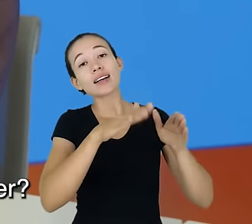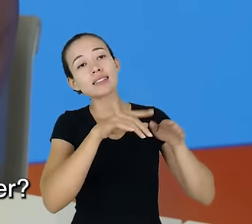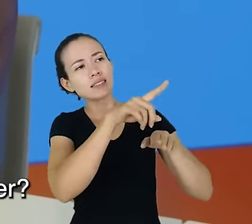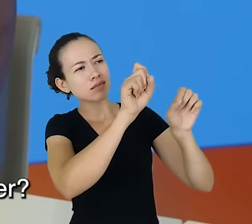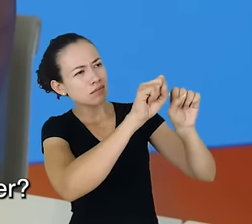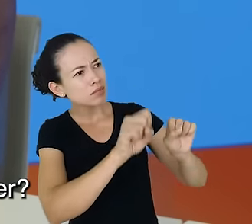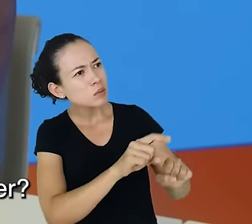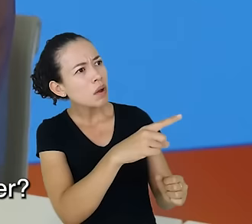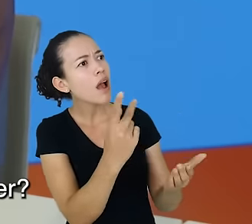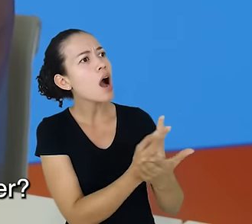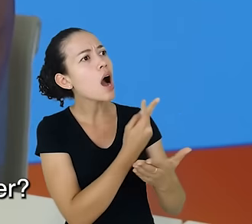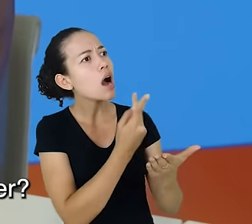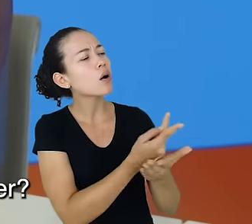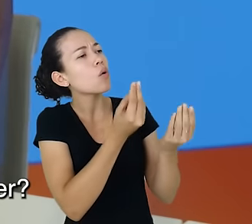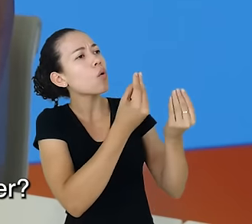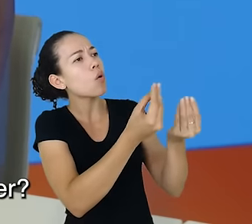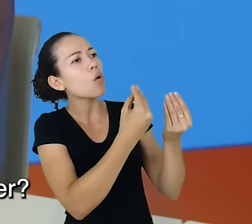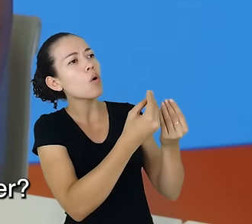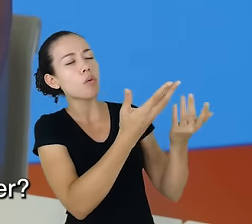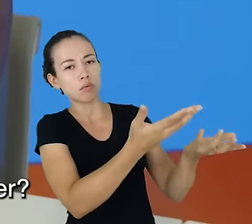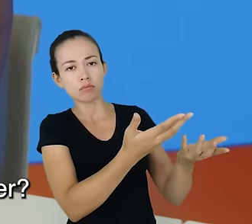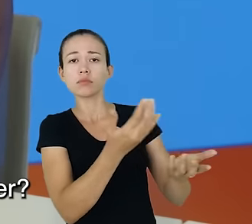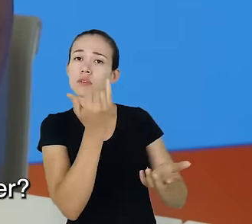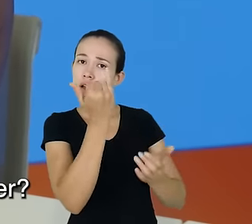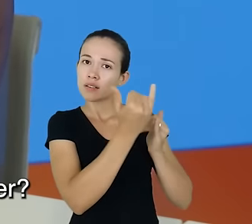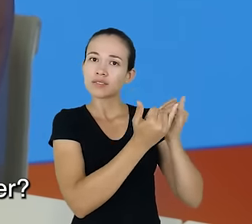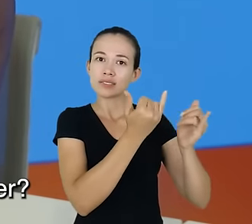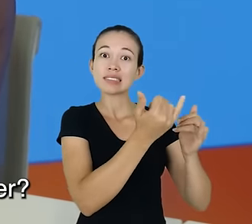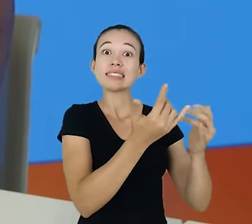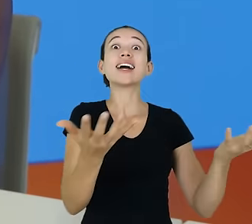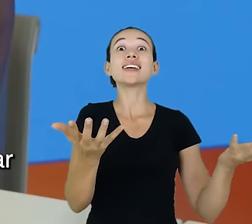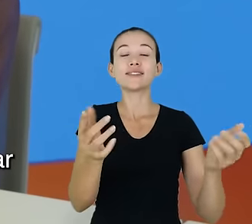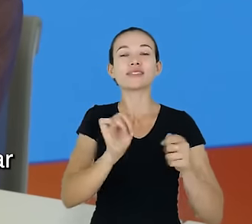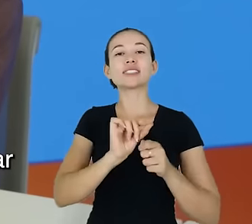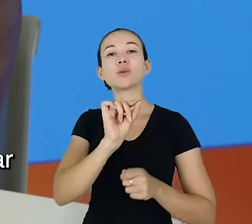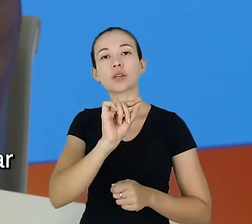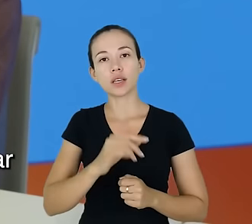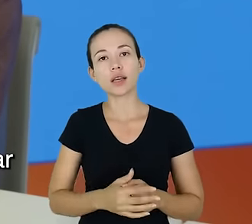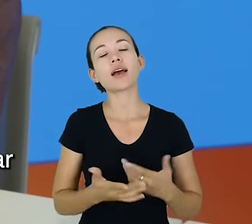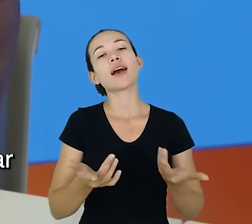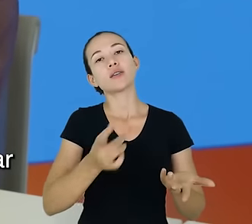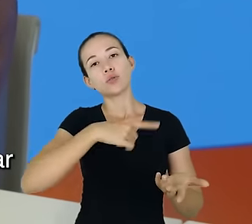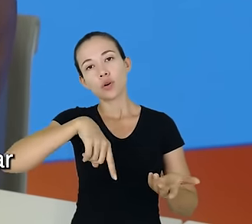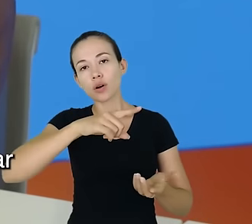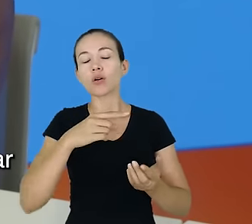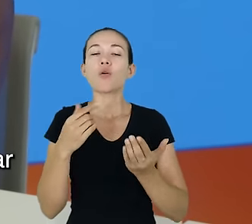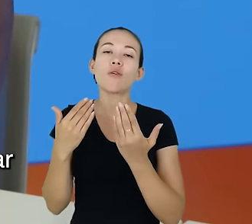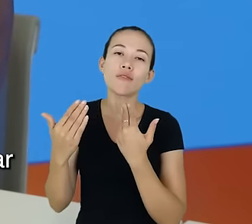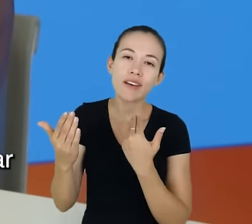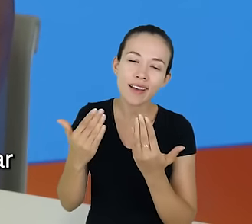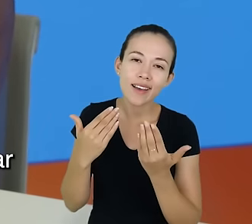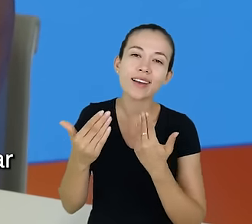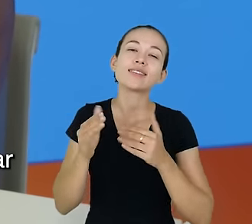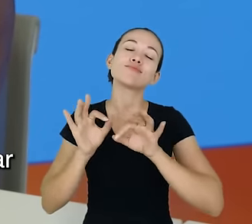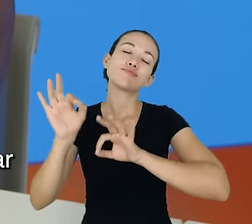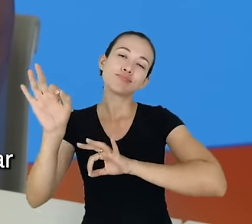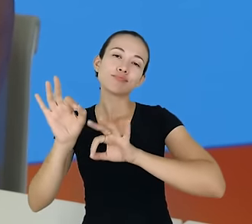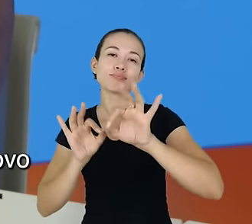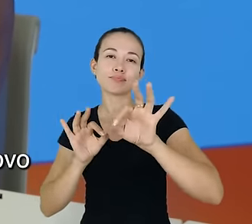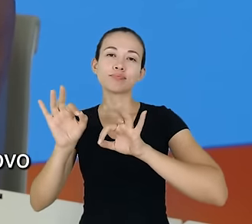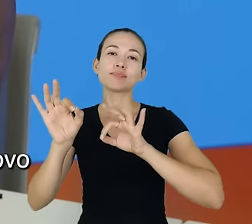pessoal tem que arrumar isso aí poxa vida tá né que que vocês vão fazer Ah então a gente vai tem que conversar e aí sim vai sendo